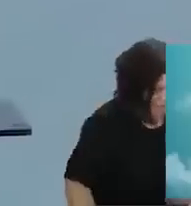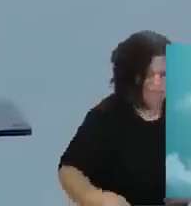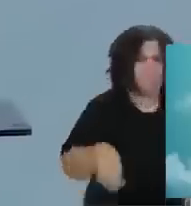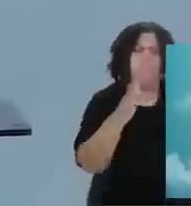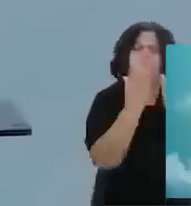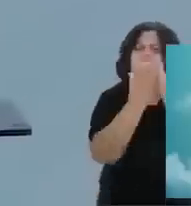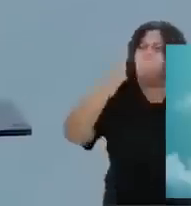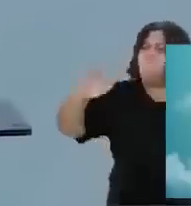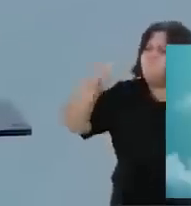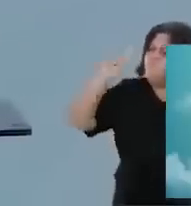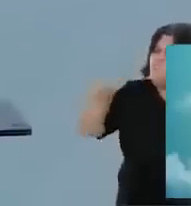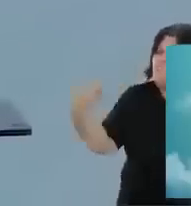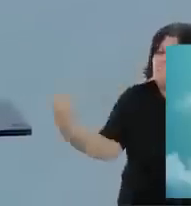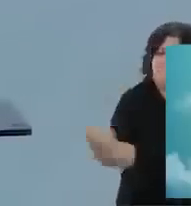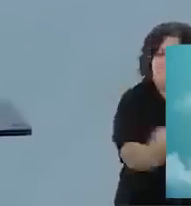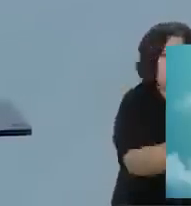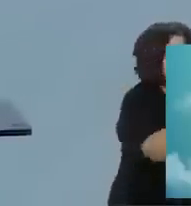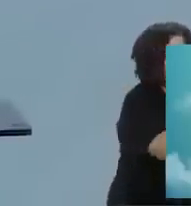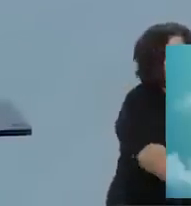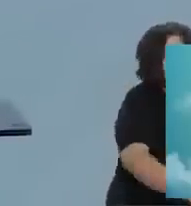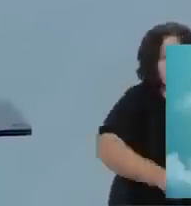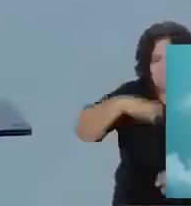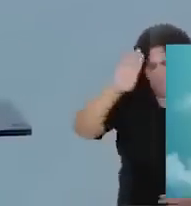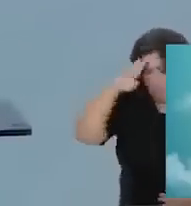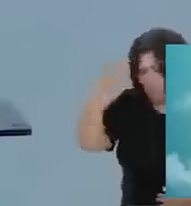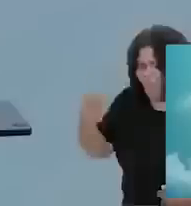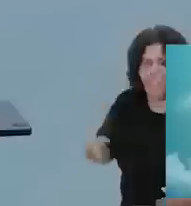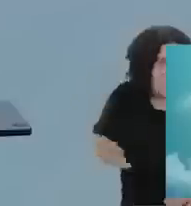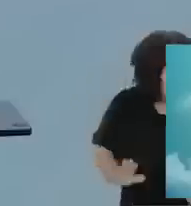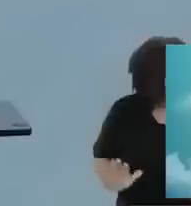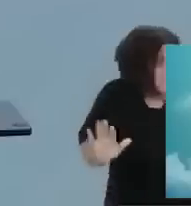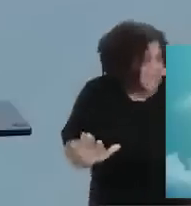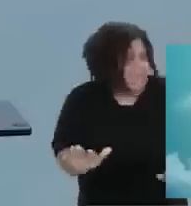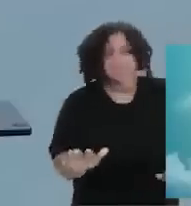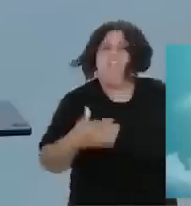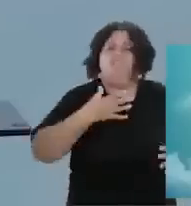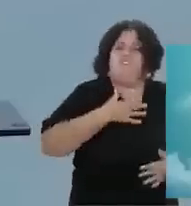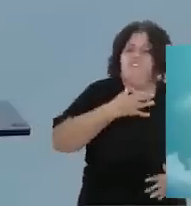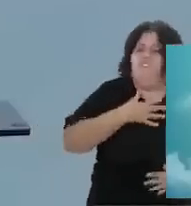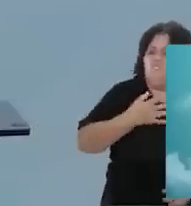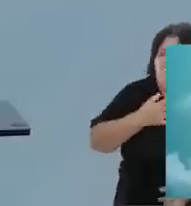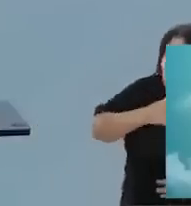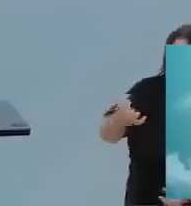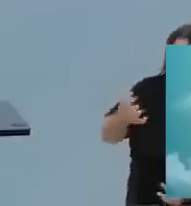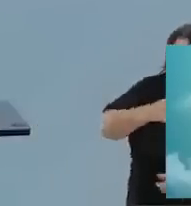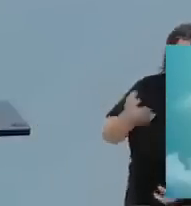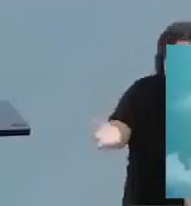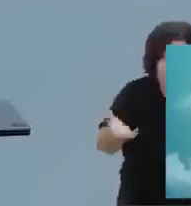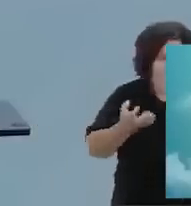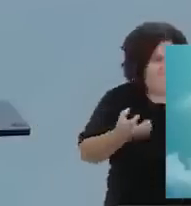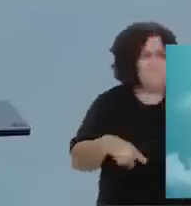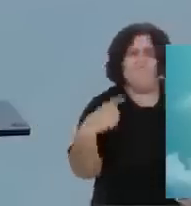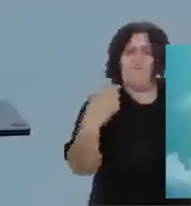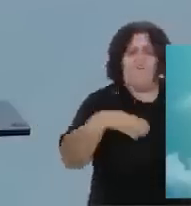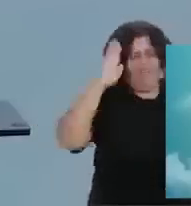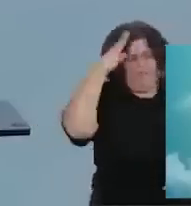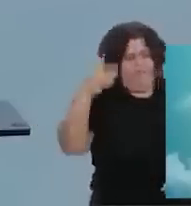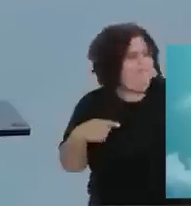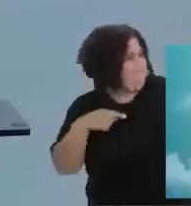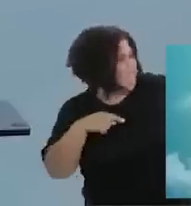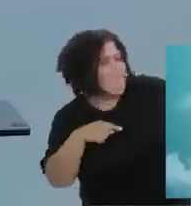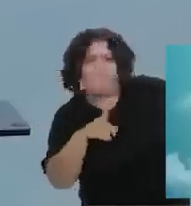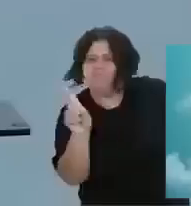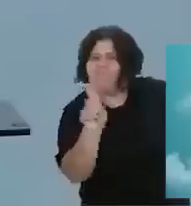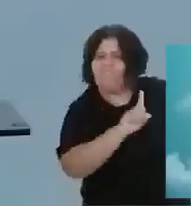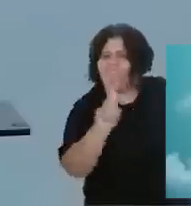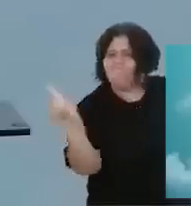que o outro seja honrado, é não pular na frente dele, é não querer a honra dele, é trabalhar para que o outro